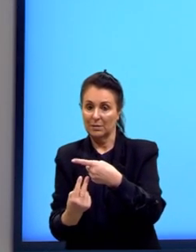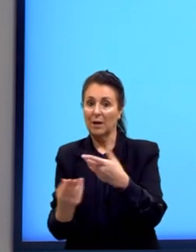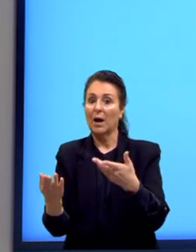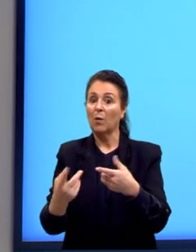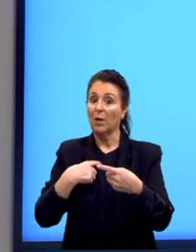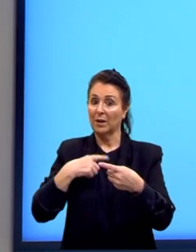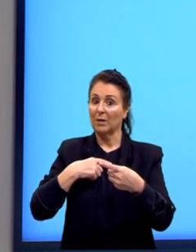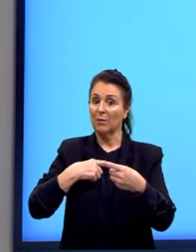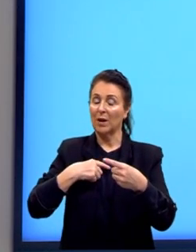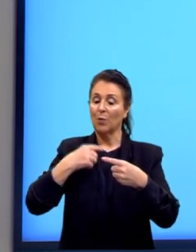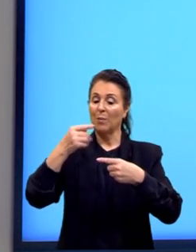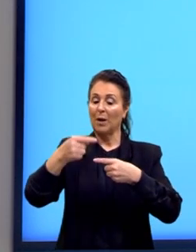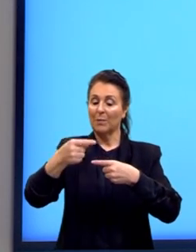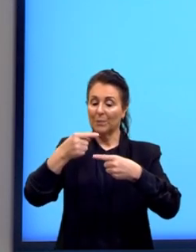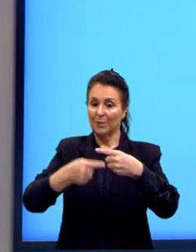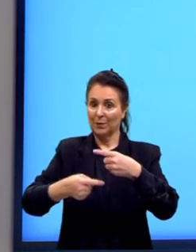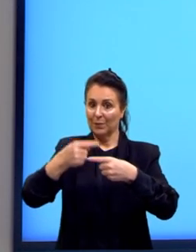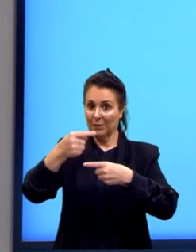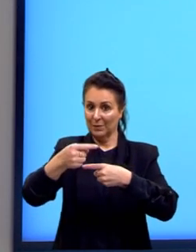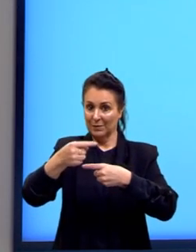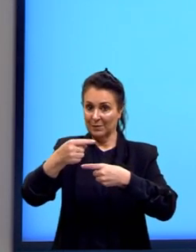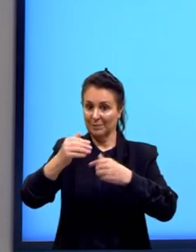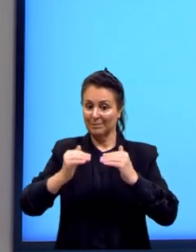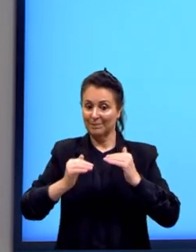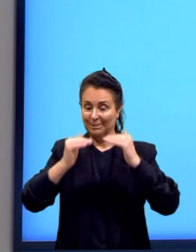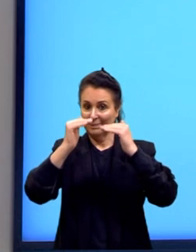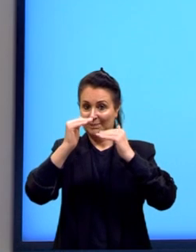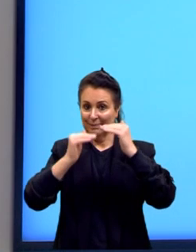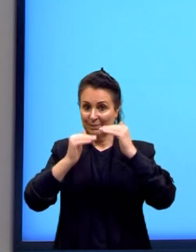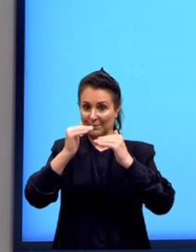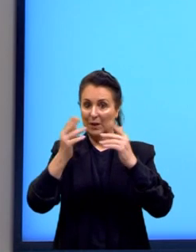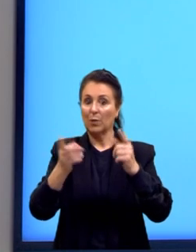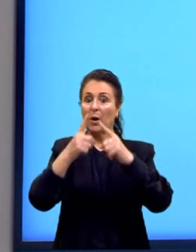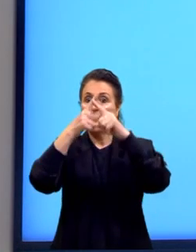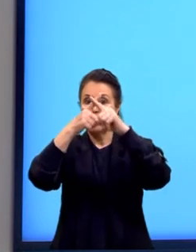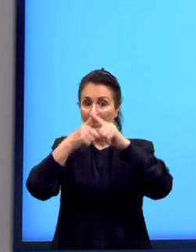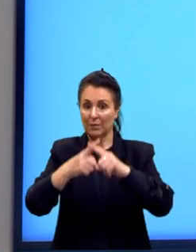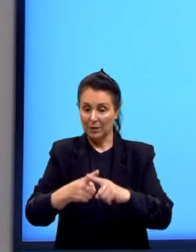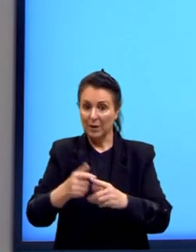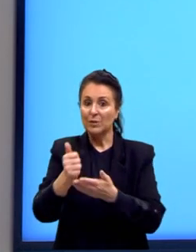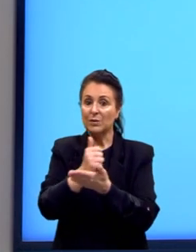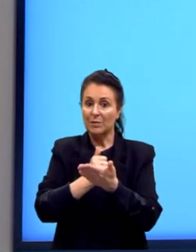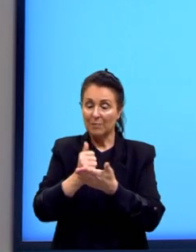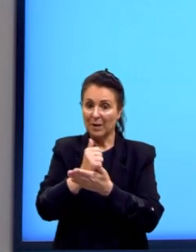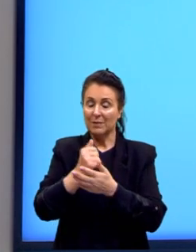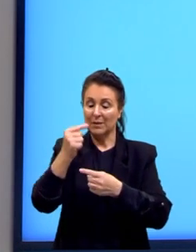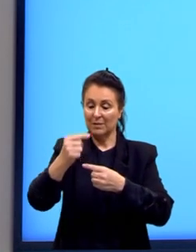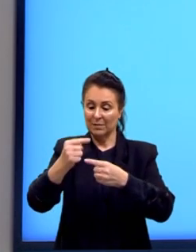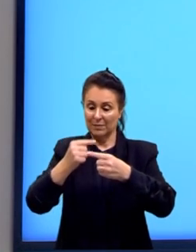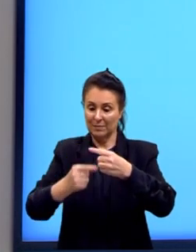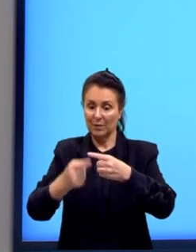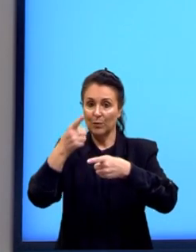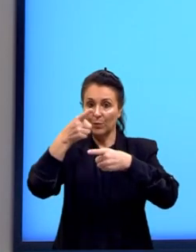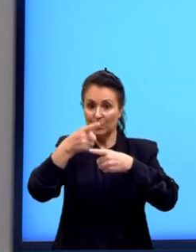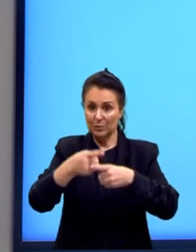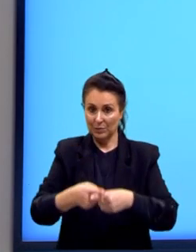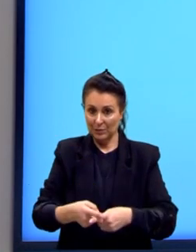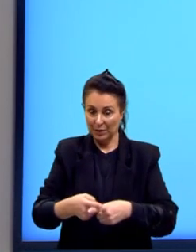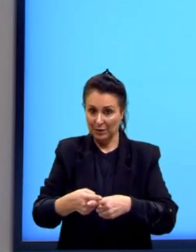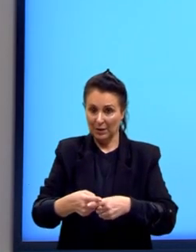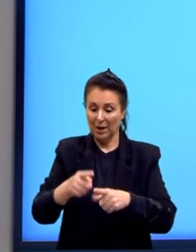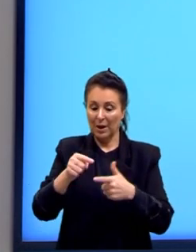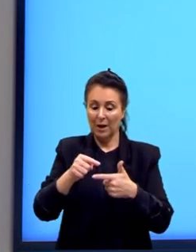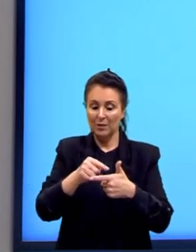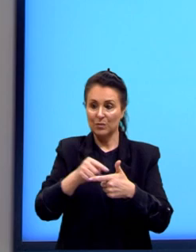proporção né Aqui nós utilizamos a propriedade fundamental das proporções multiplicar Então